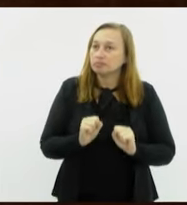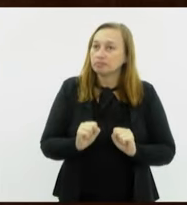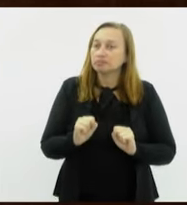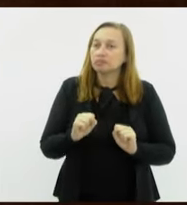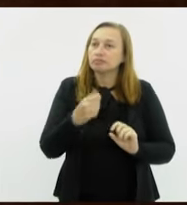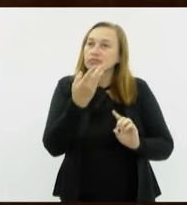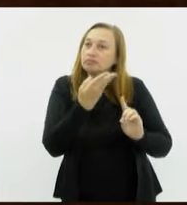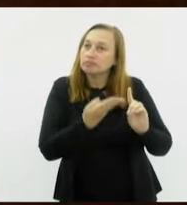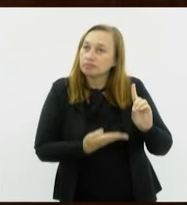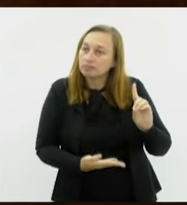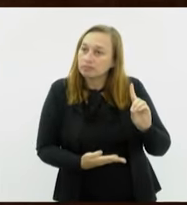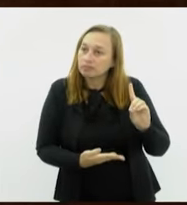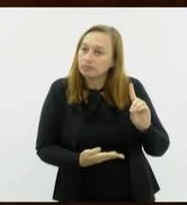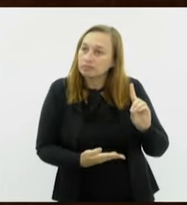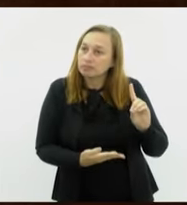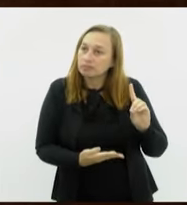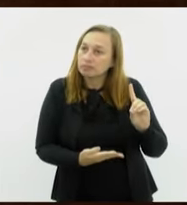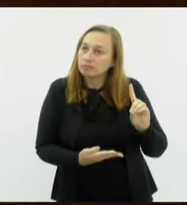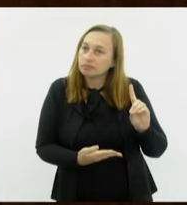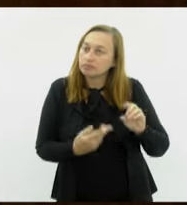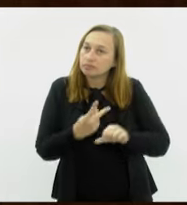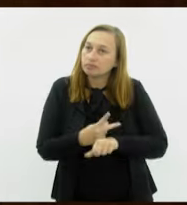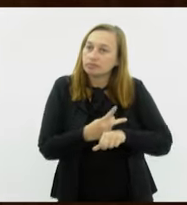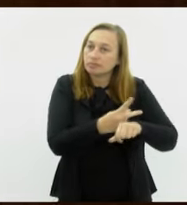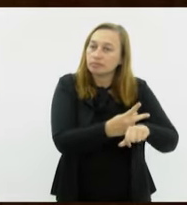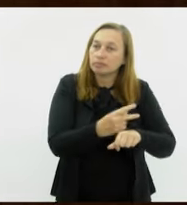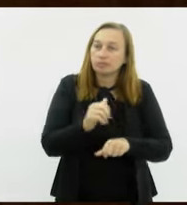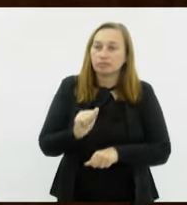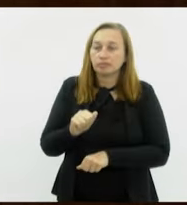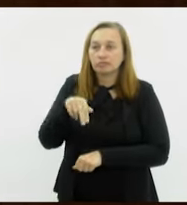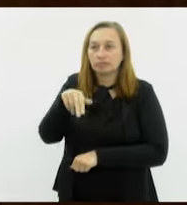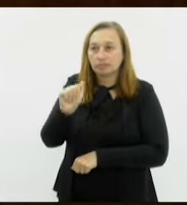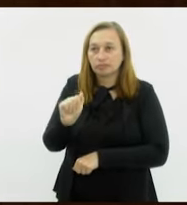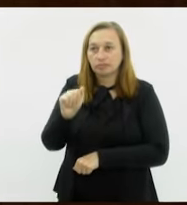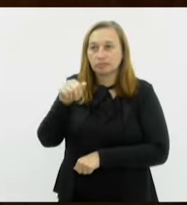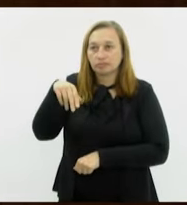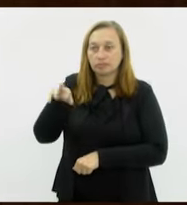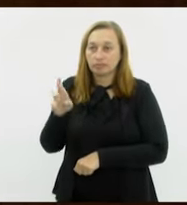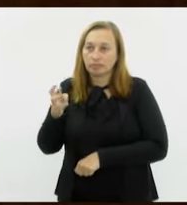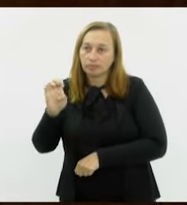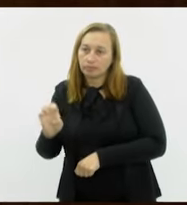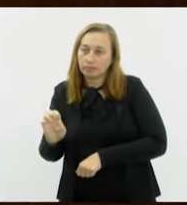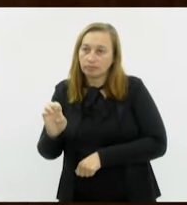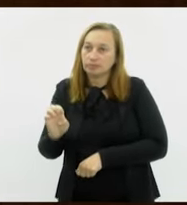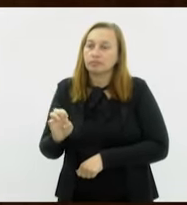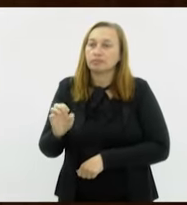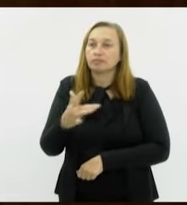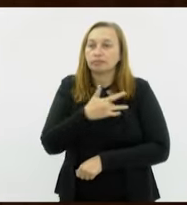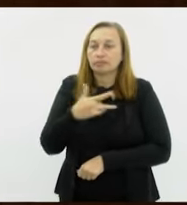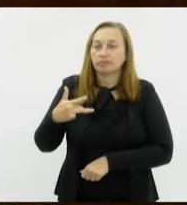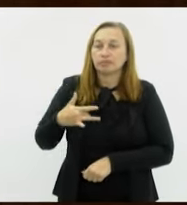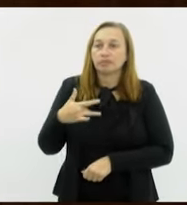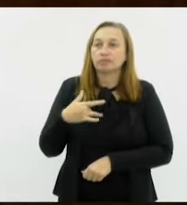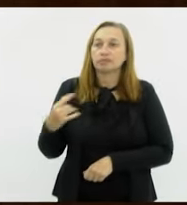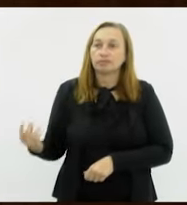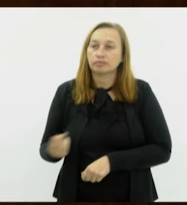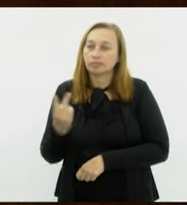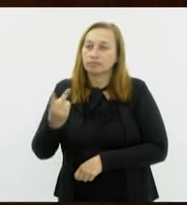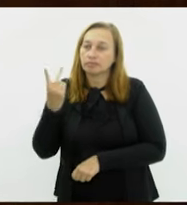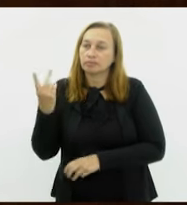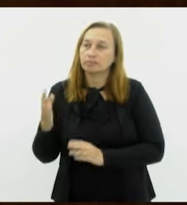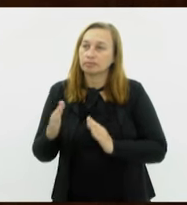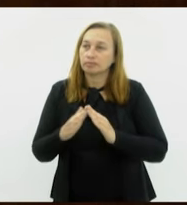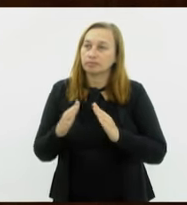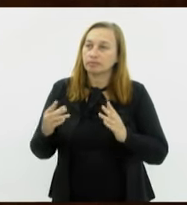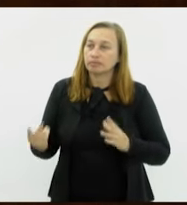homenageá-la com o prêmio Ana Nery de Saúde é, de novo, honrar essa casa e honrar aqueles